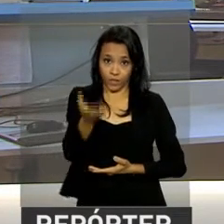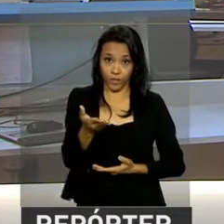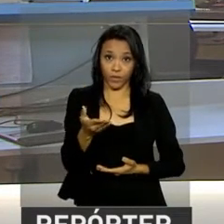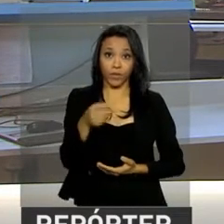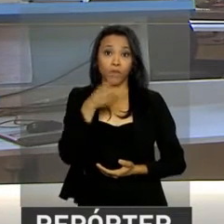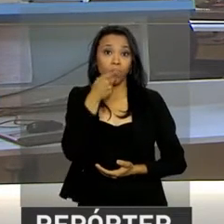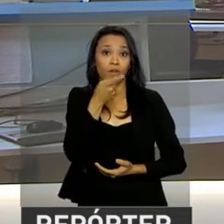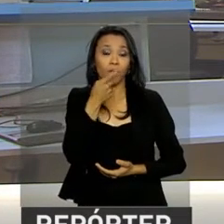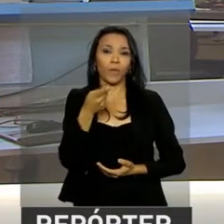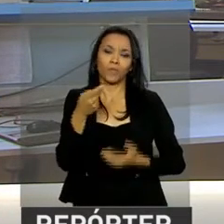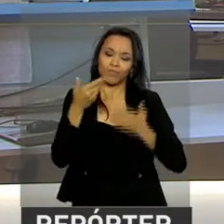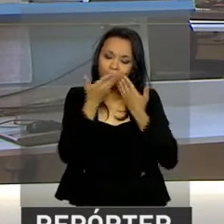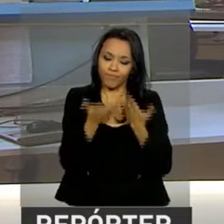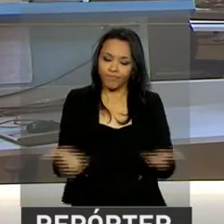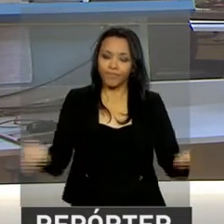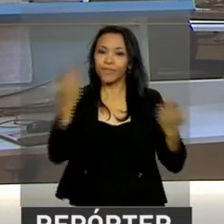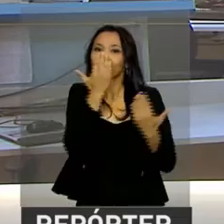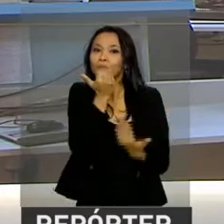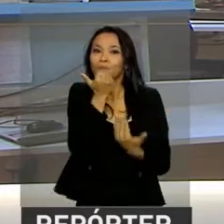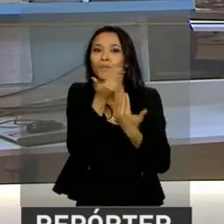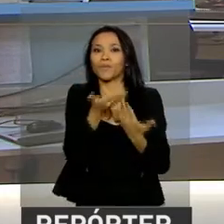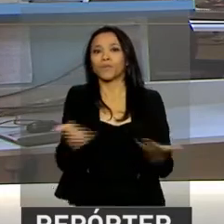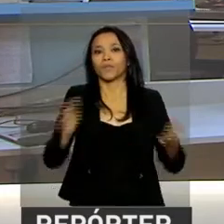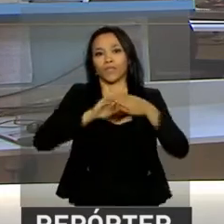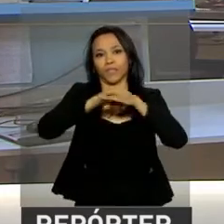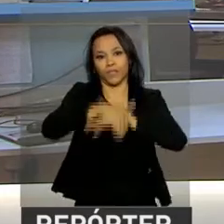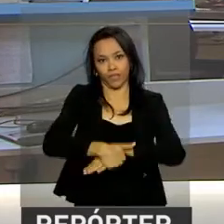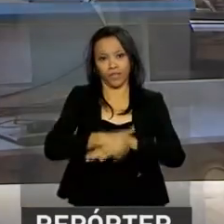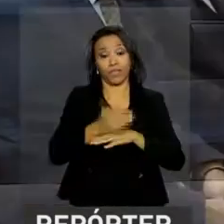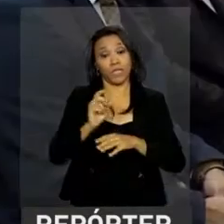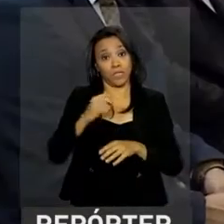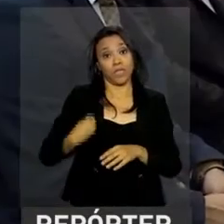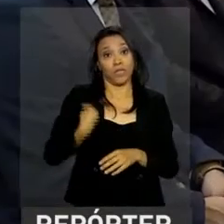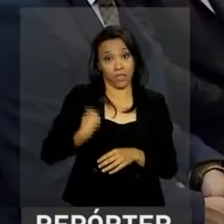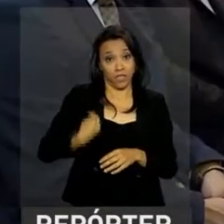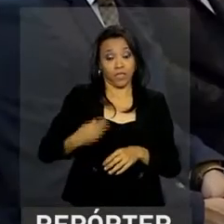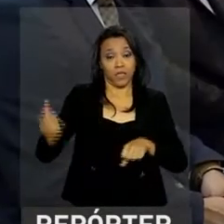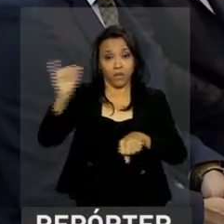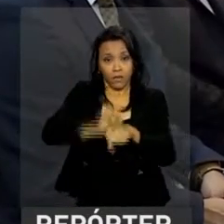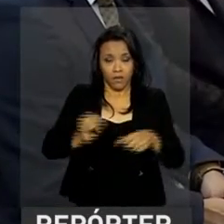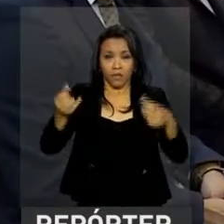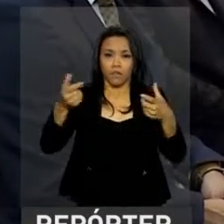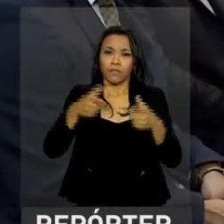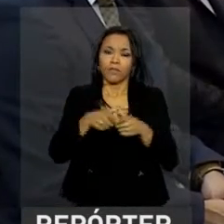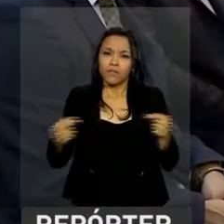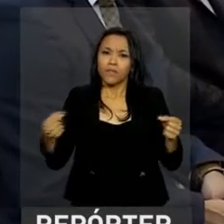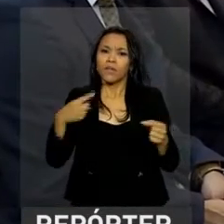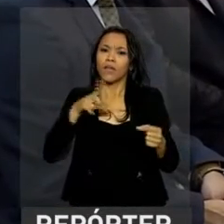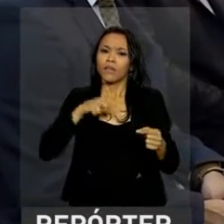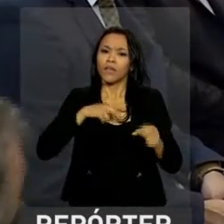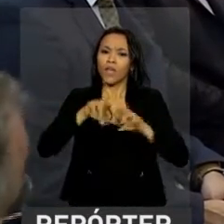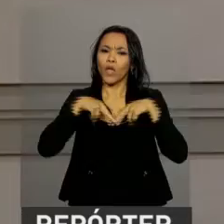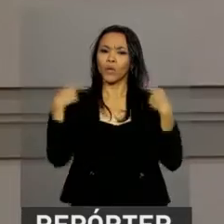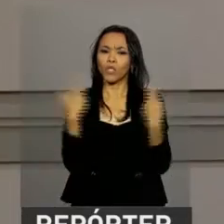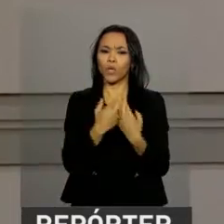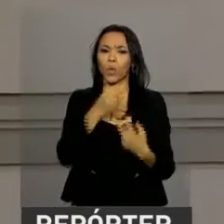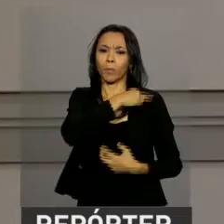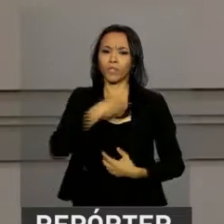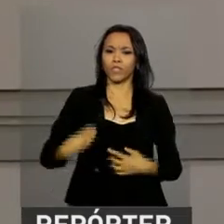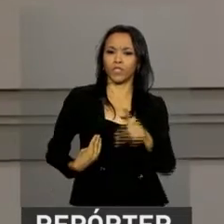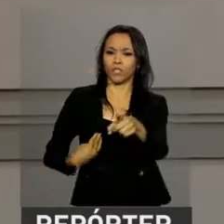também ofereceu um jantar ao presidente Michel Temer. Ainda em Tóquio, Michel Temer se reuniu com o ministro das Finanças do